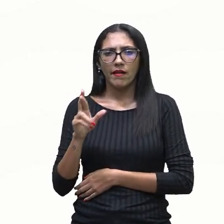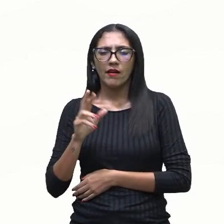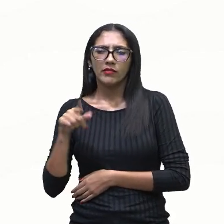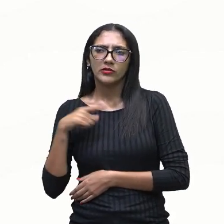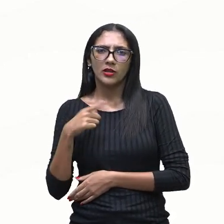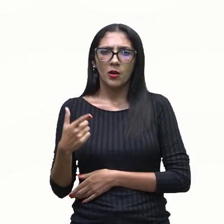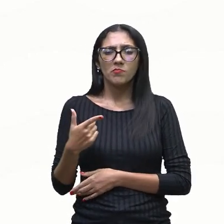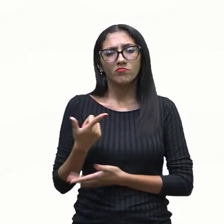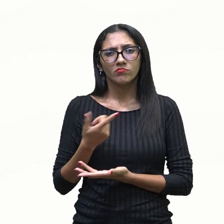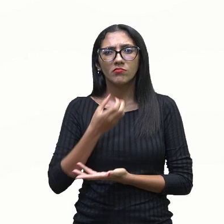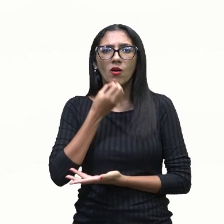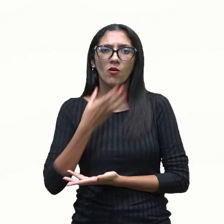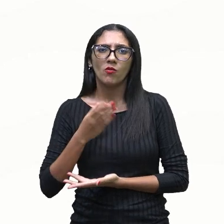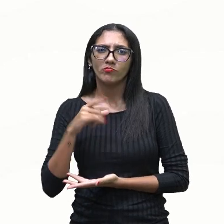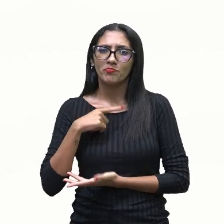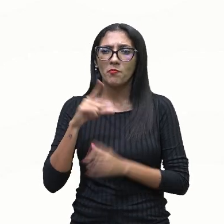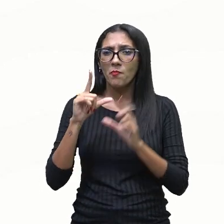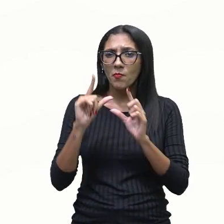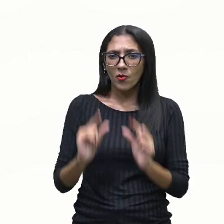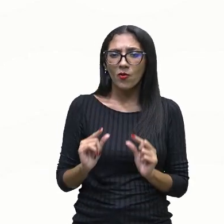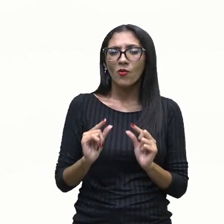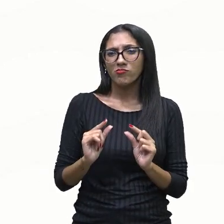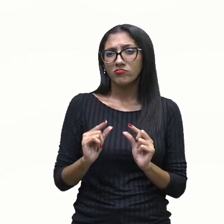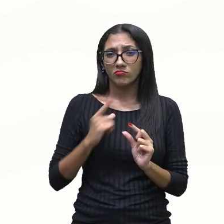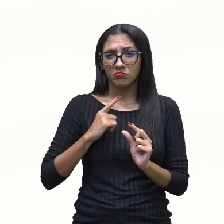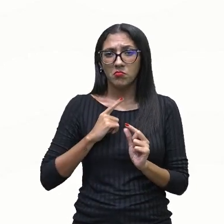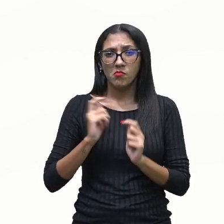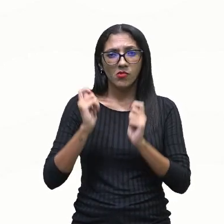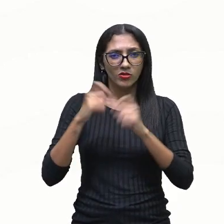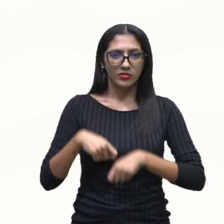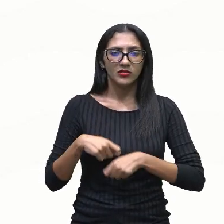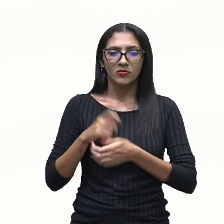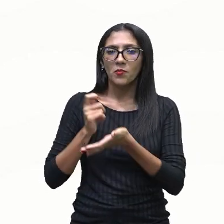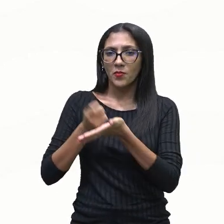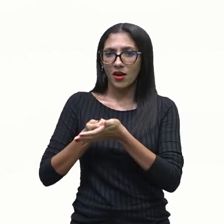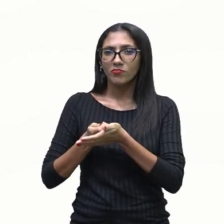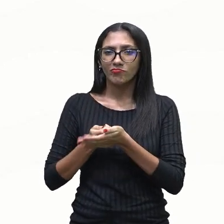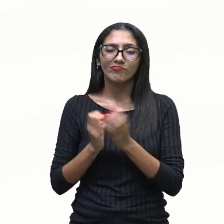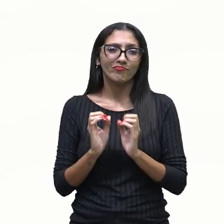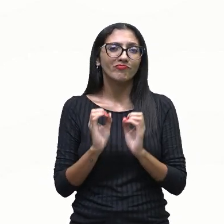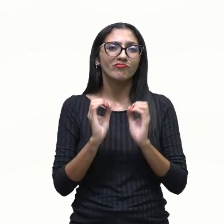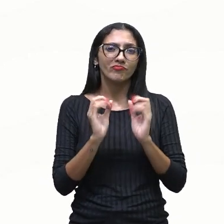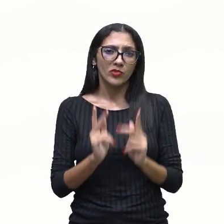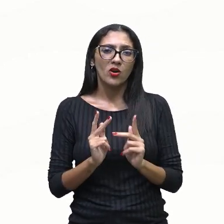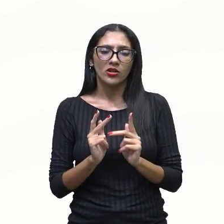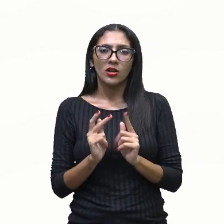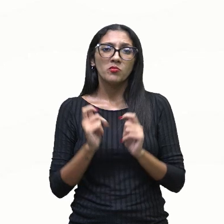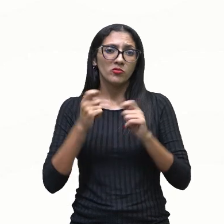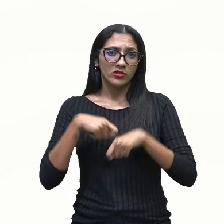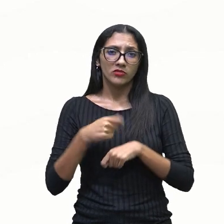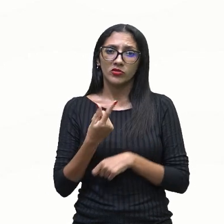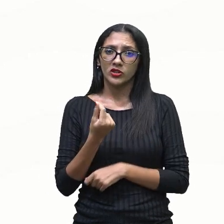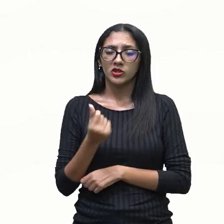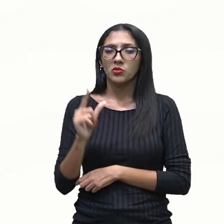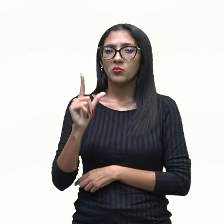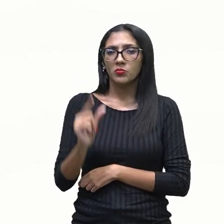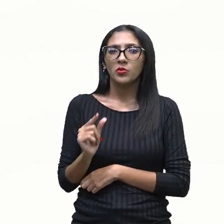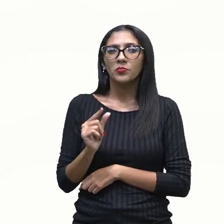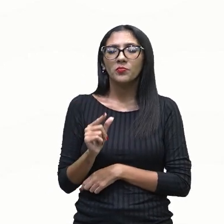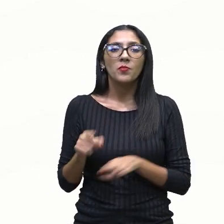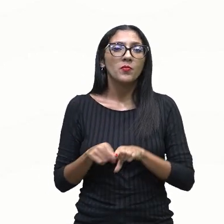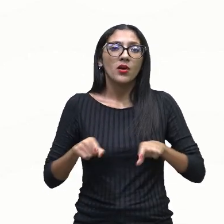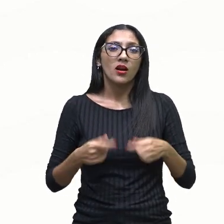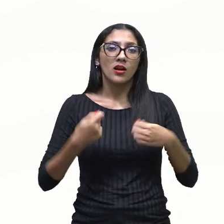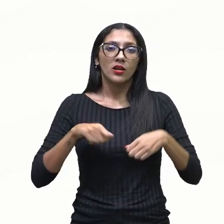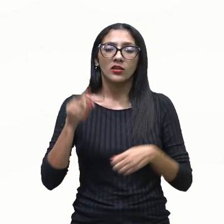valor, para mim, pequeno. É um valor que a gente pode pagar. Sim, é um valor pequeno, mas não se esqueça